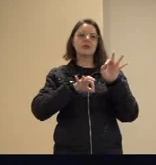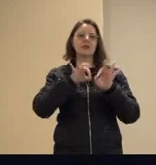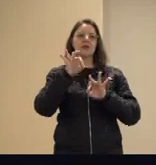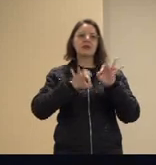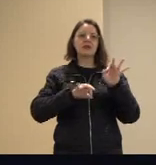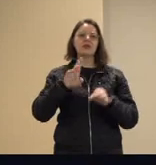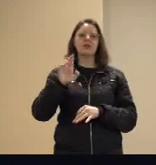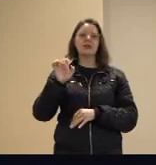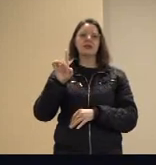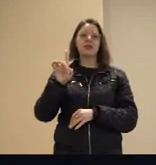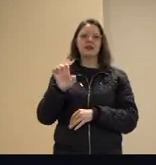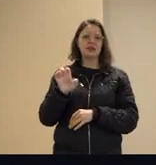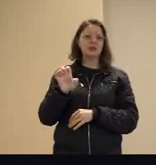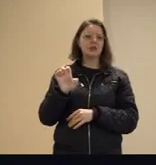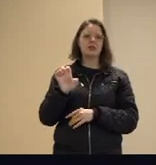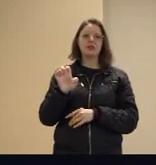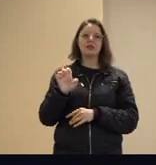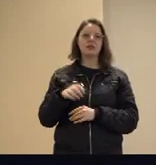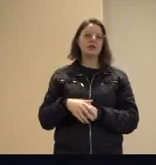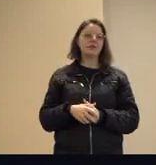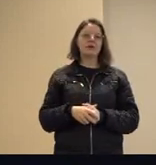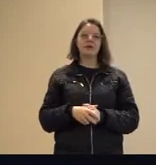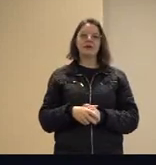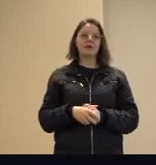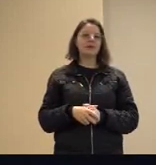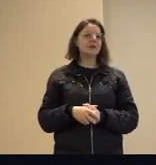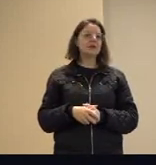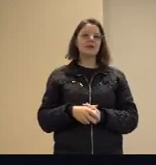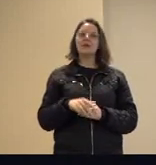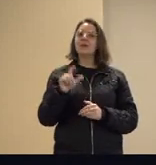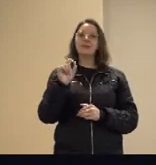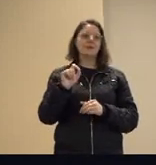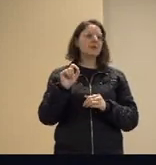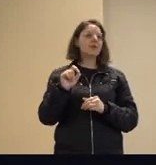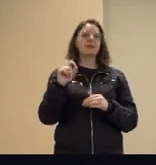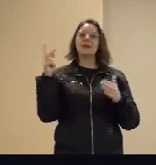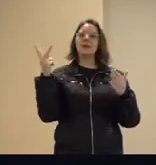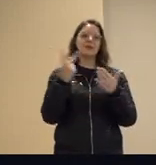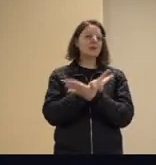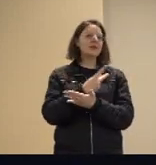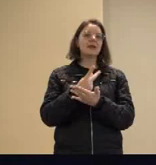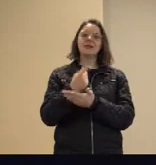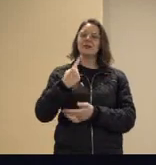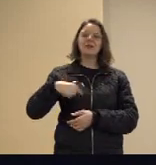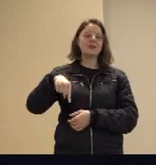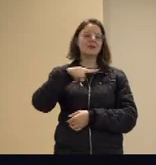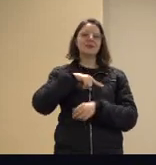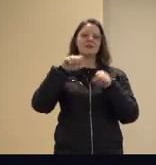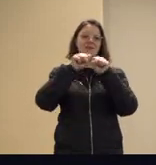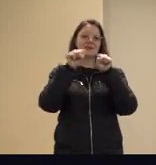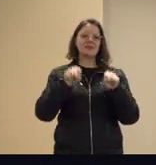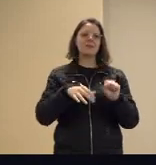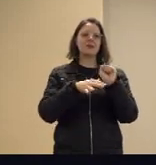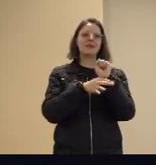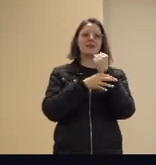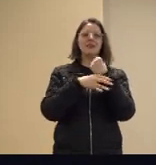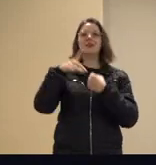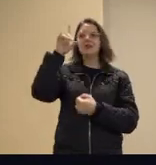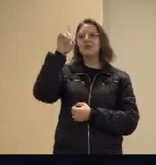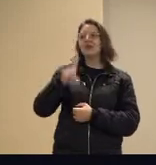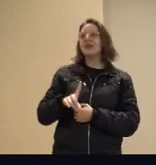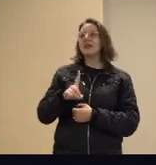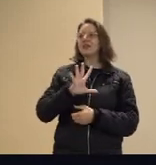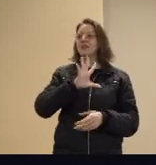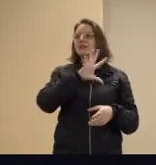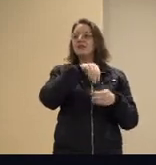que acontece conosco no sistema de garantias de direitos, que aí eu vou me reportar novamente ao Vanderlino